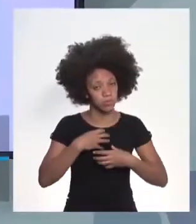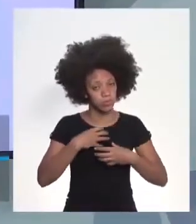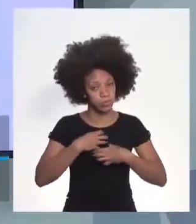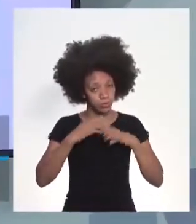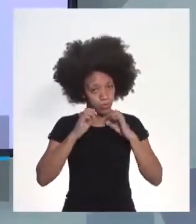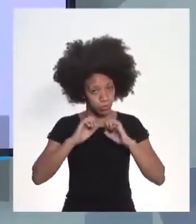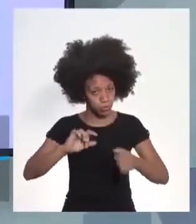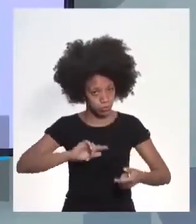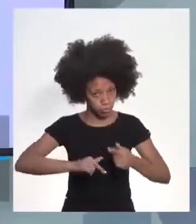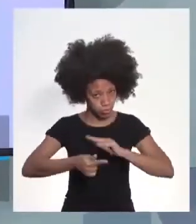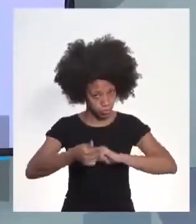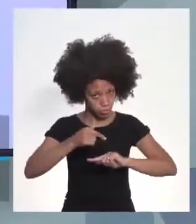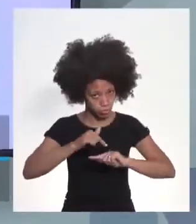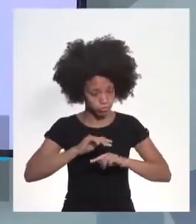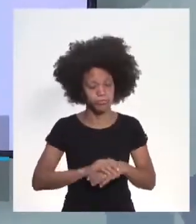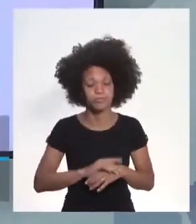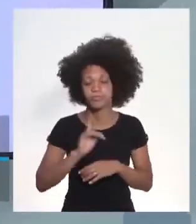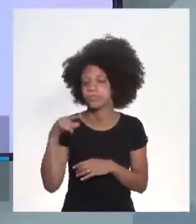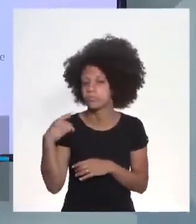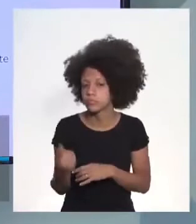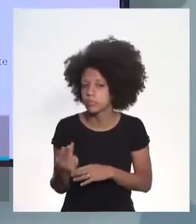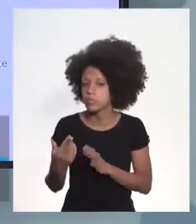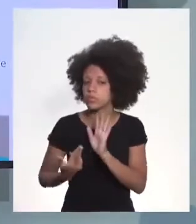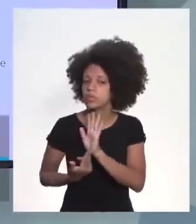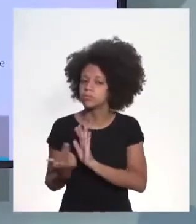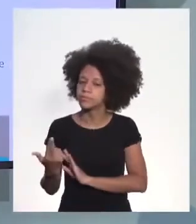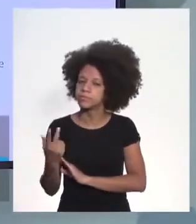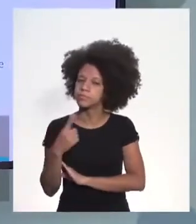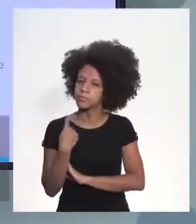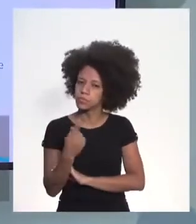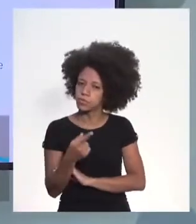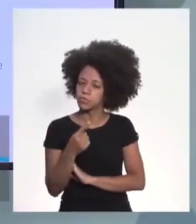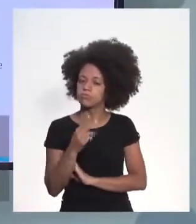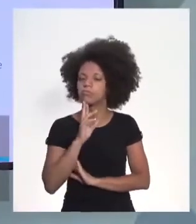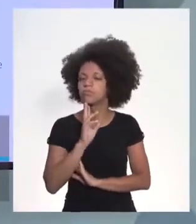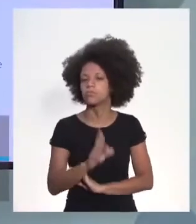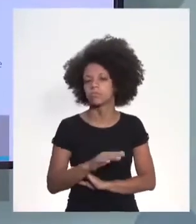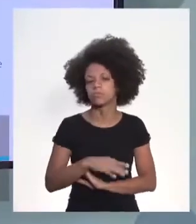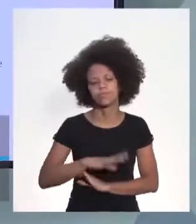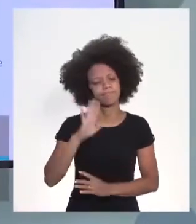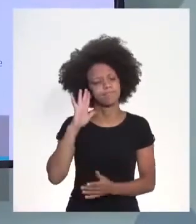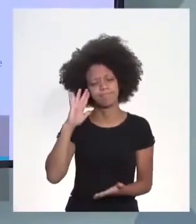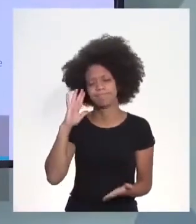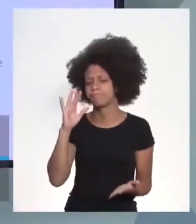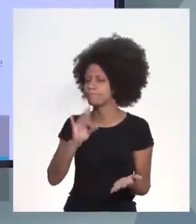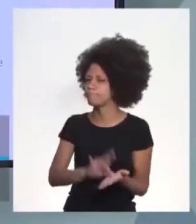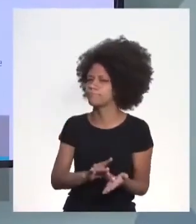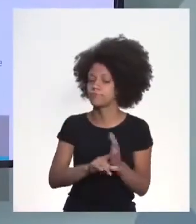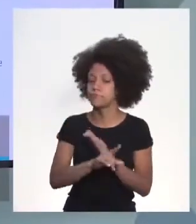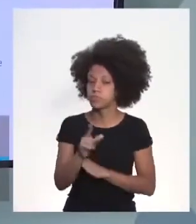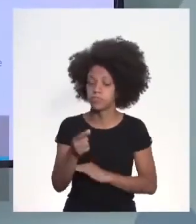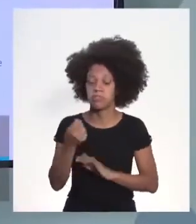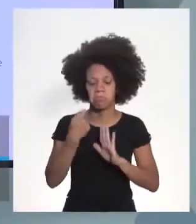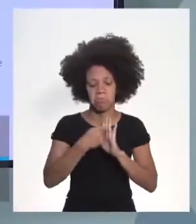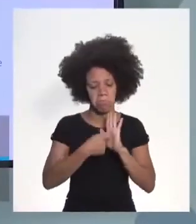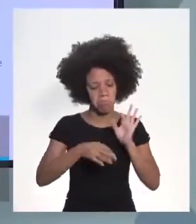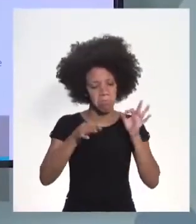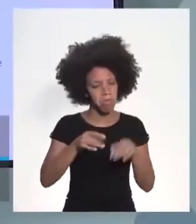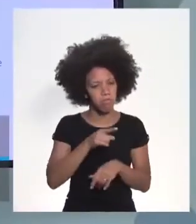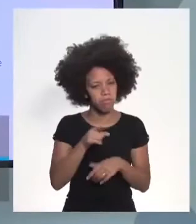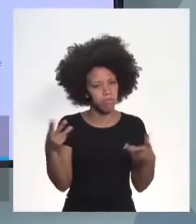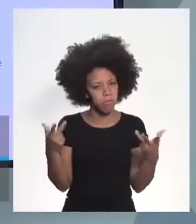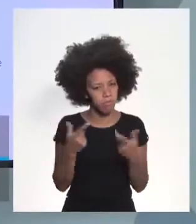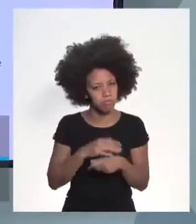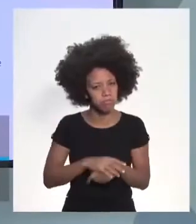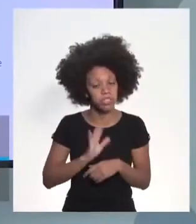primeiro tá depois você apresenta para gente uma resposta ter certeza que você vai mandar muito bem com vocês são incríveis